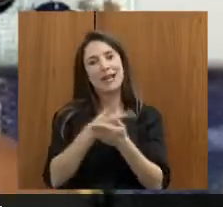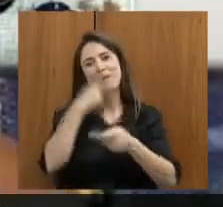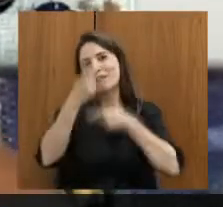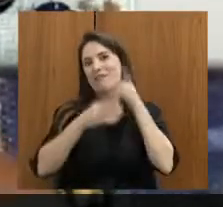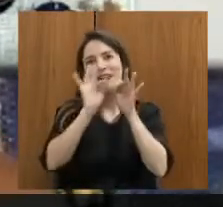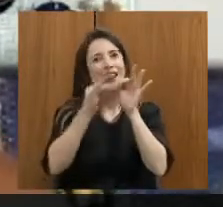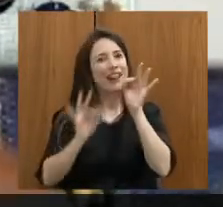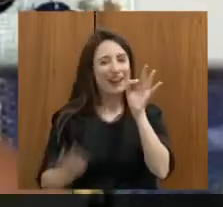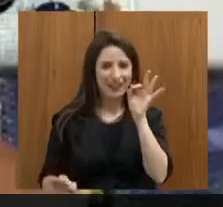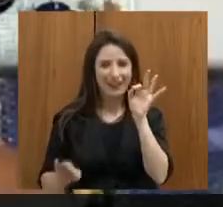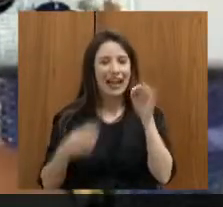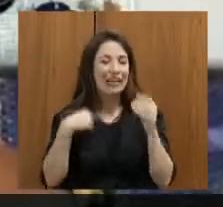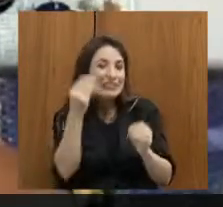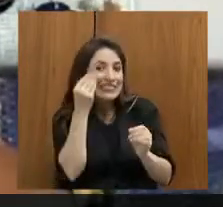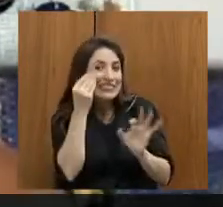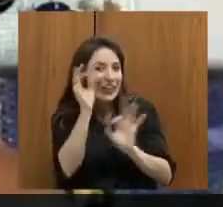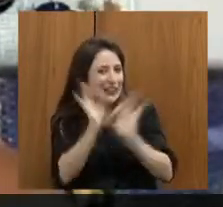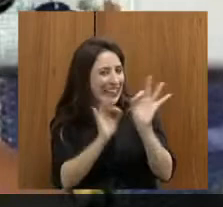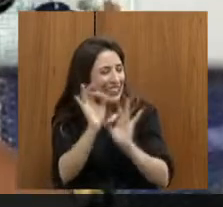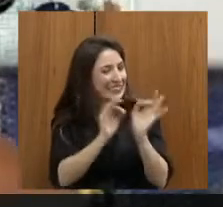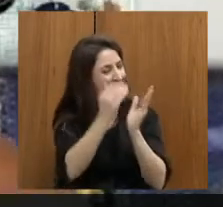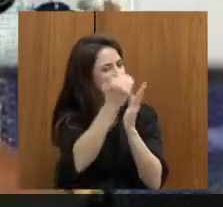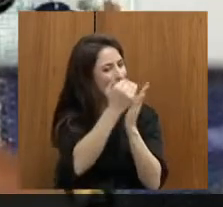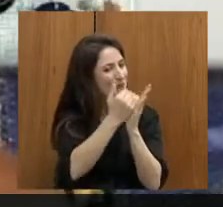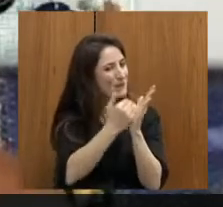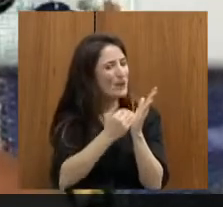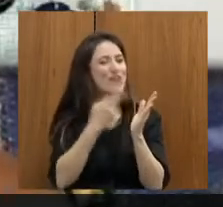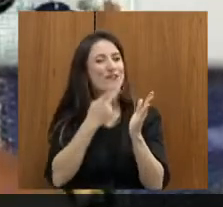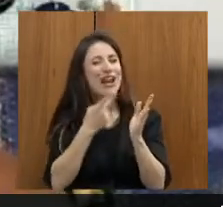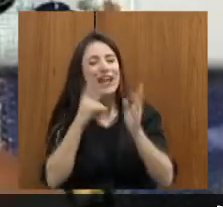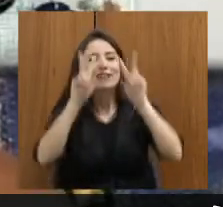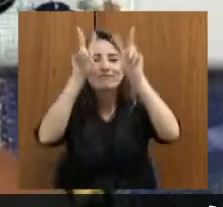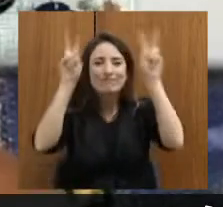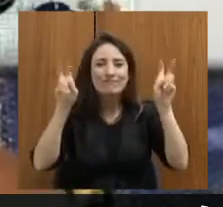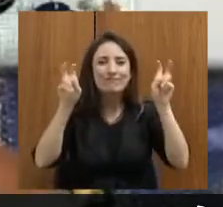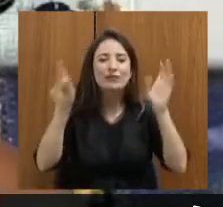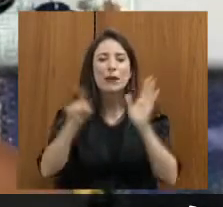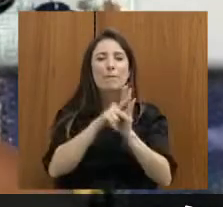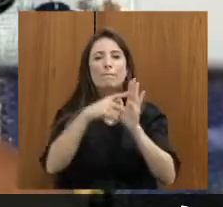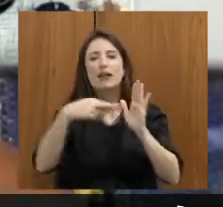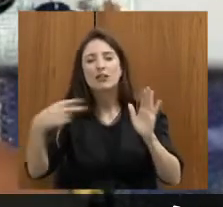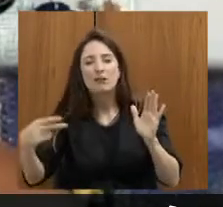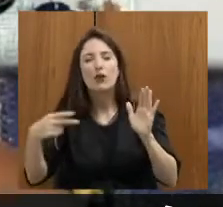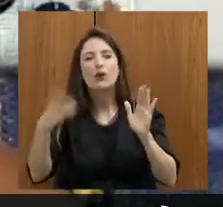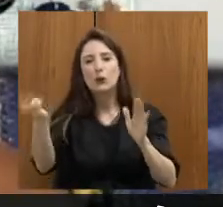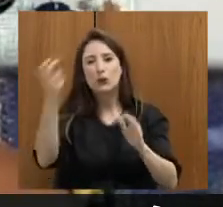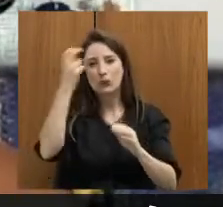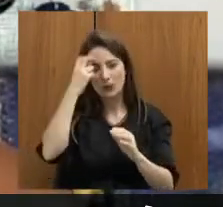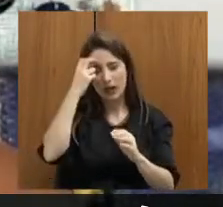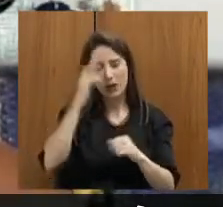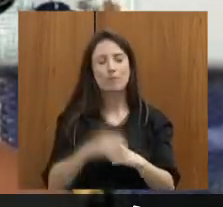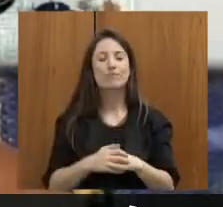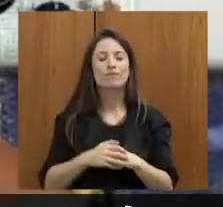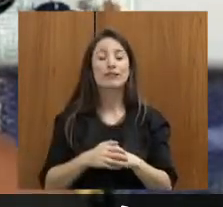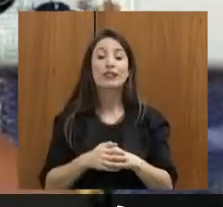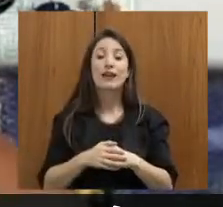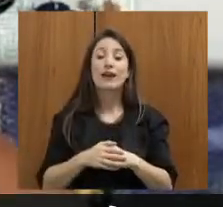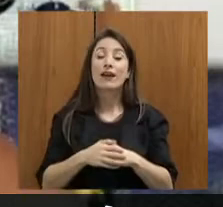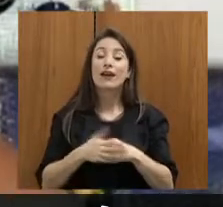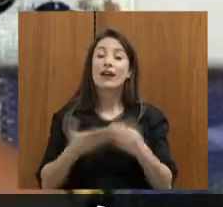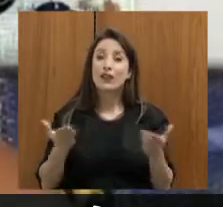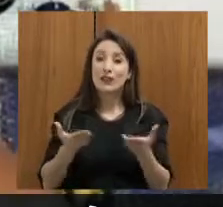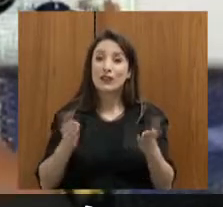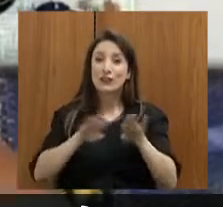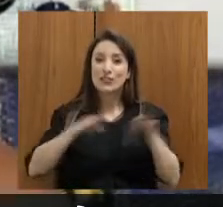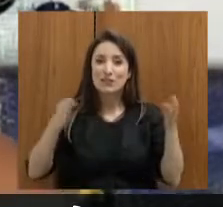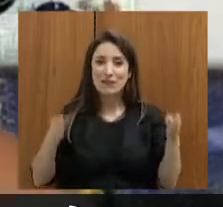aí tentei me organizar para trazer né você muda o patrimônio cultural é o tema dessa segunda mesa ele